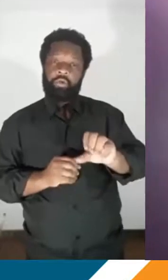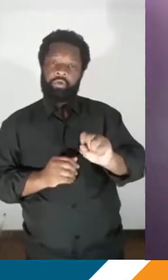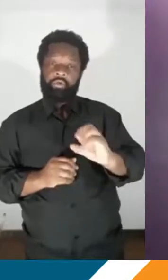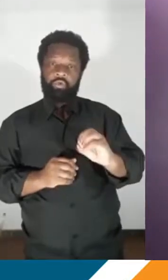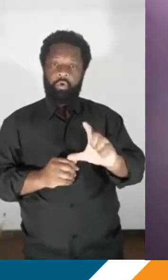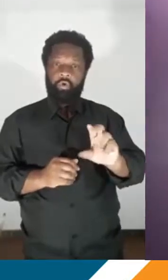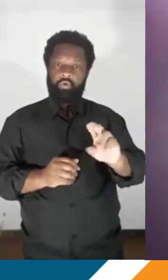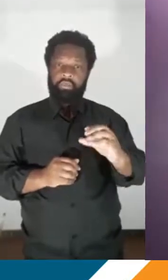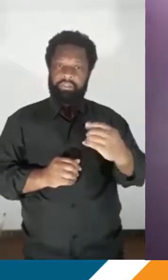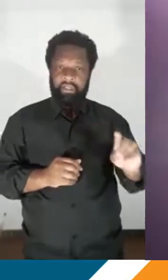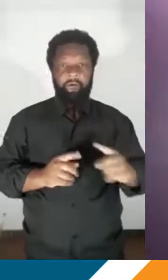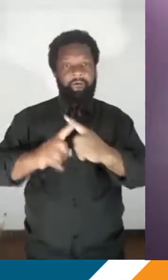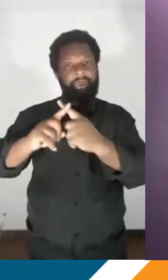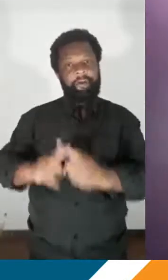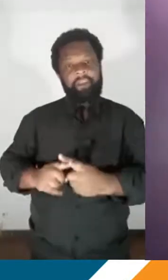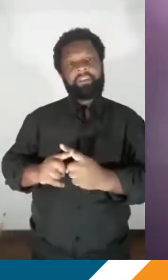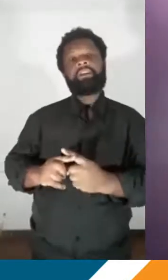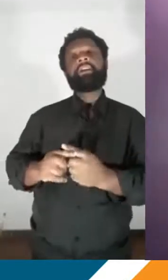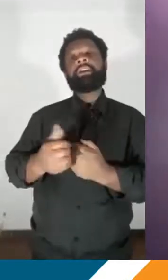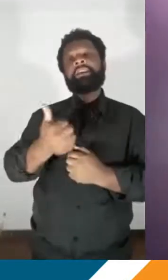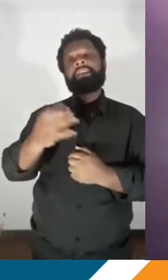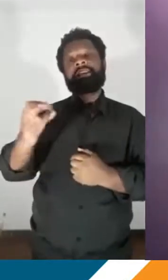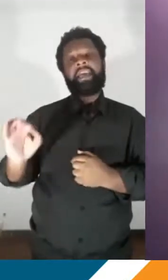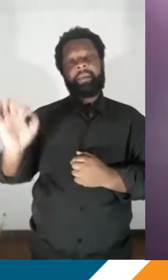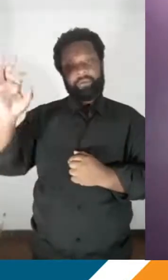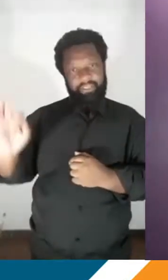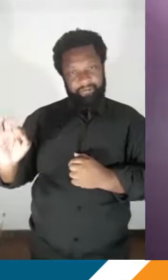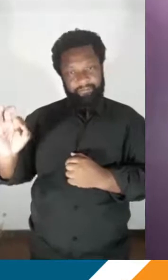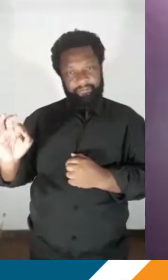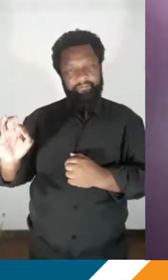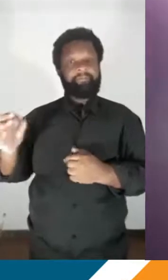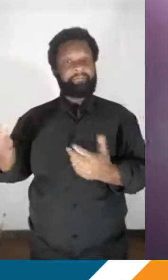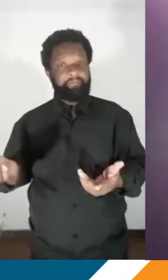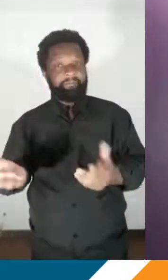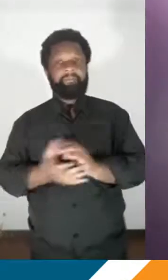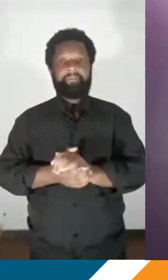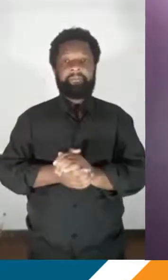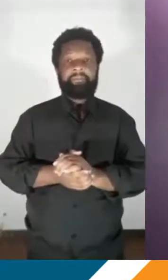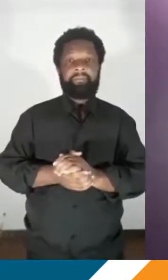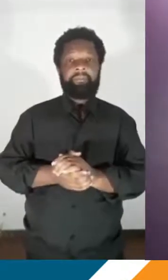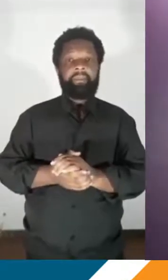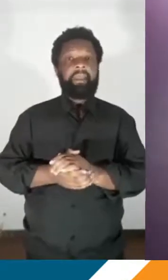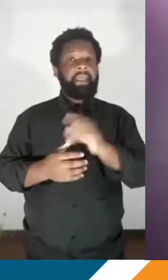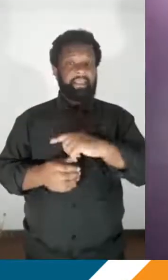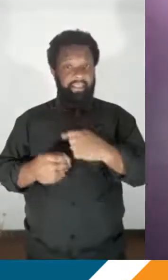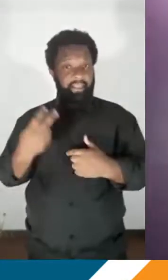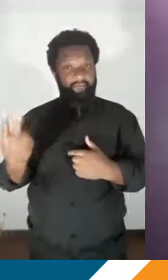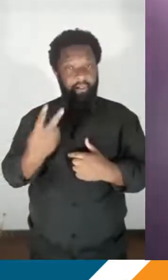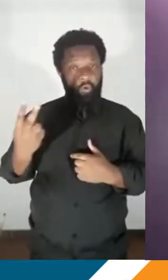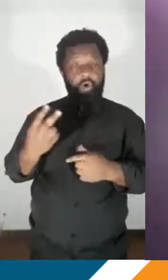gramas de solução vezes 100%. A porcentagem, o 100 do 100%,